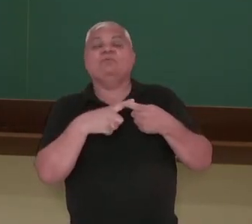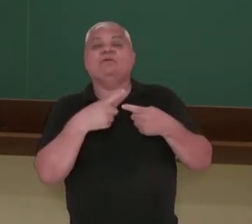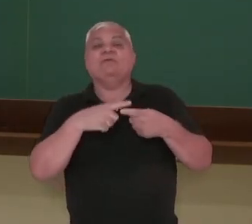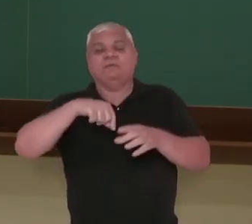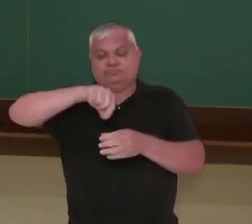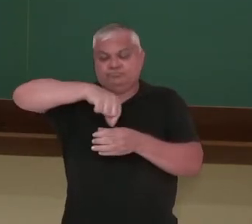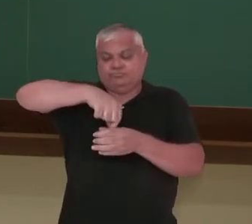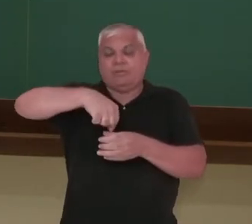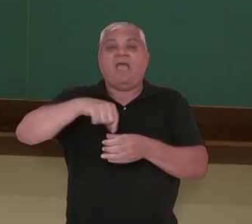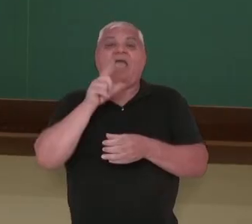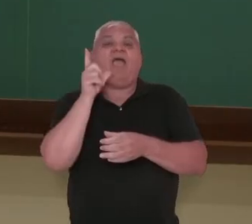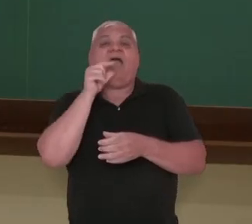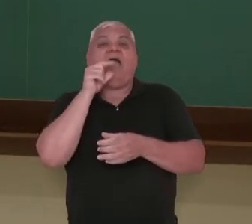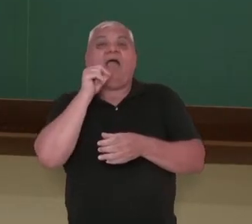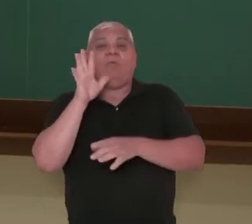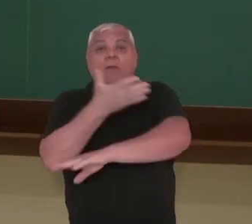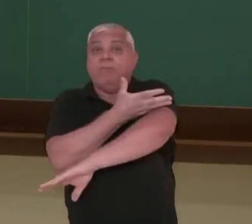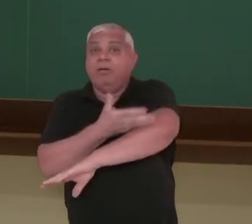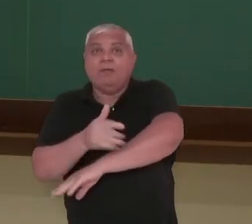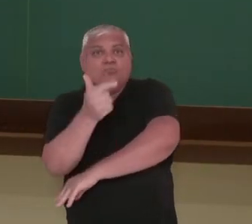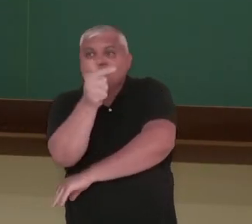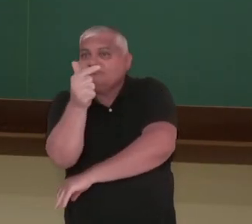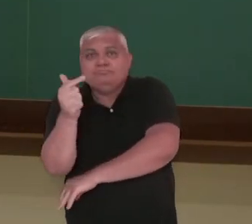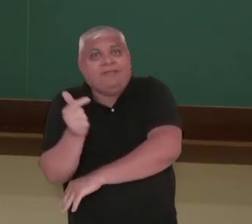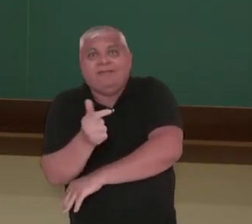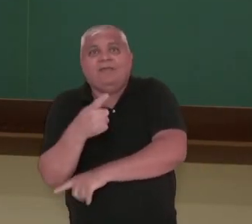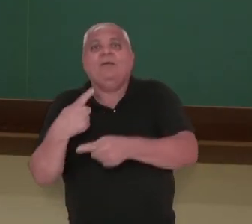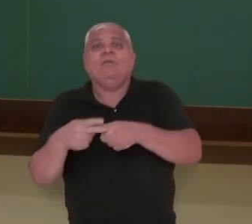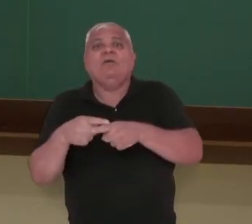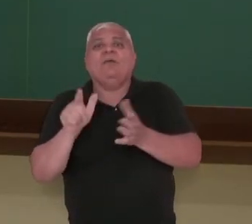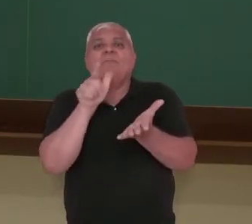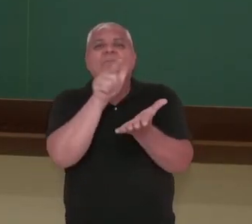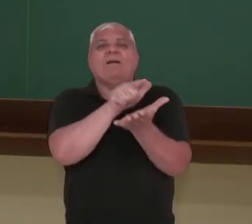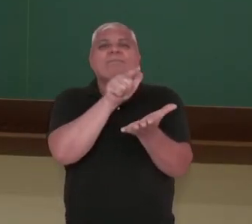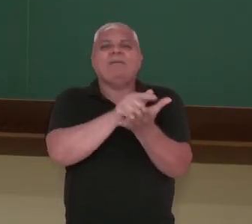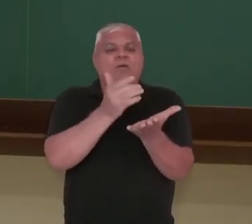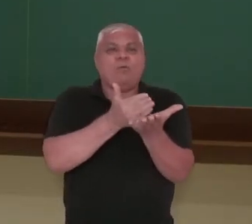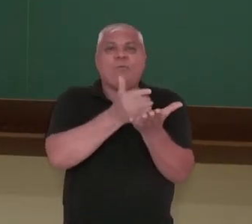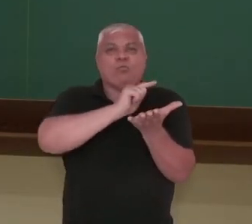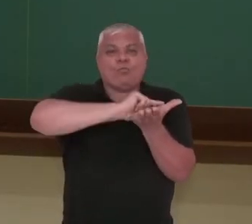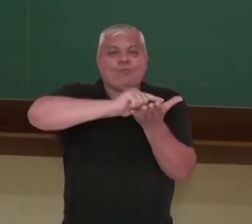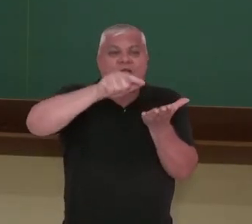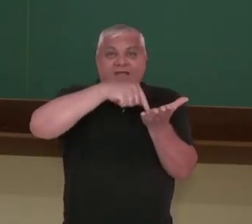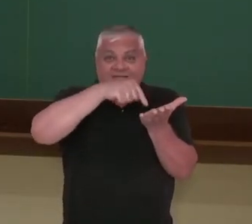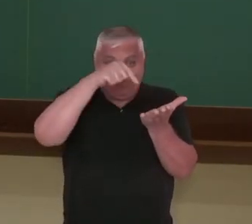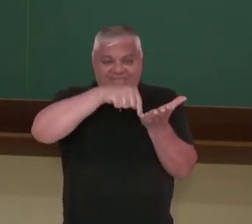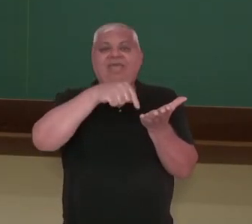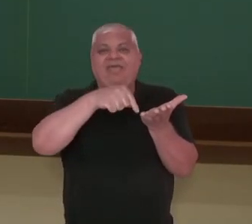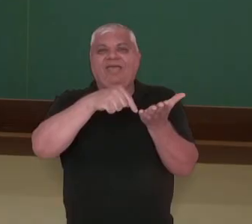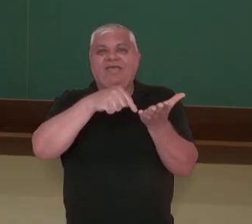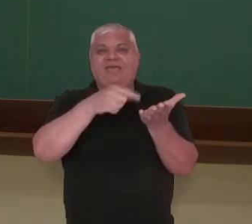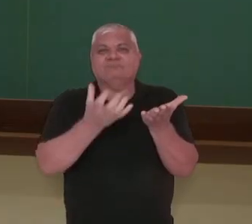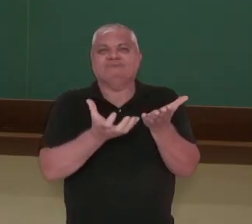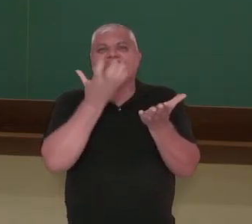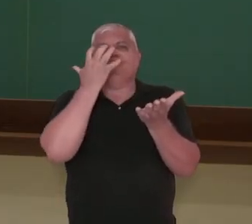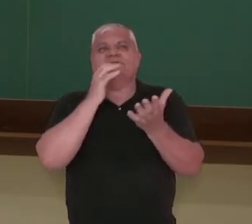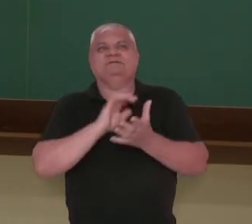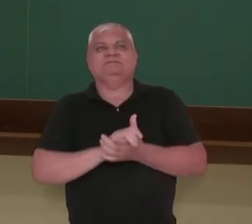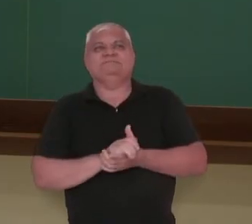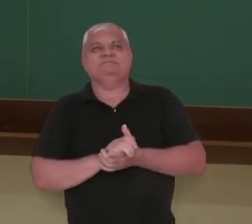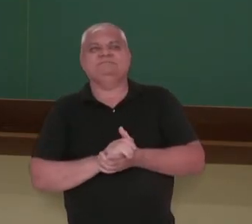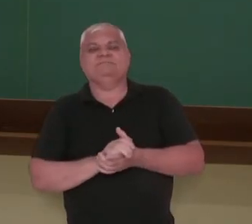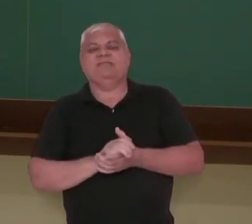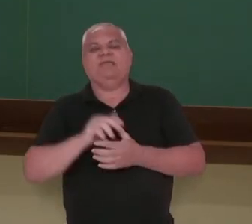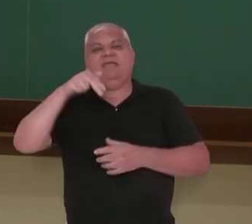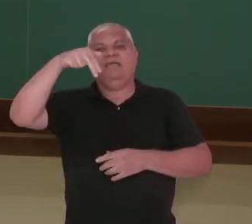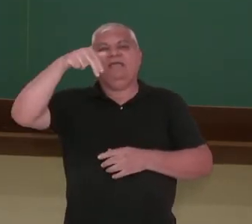Ela não tem a cor branca dentro da tinta porque o próprio fundo branco se torna a luz dentro da tinta aquarela. Nós temos também